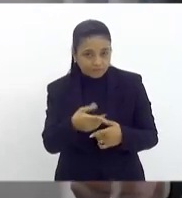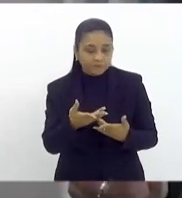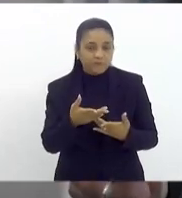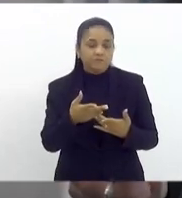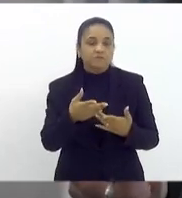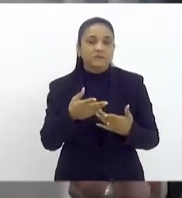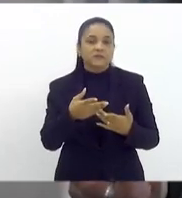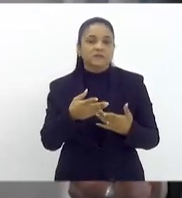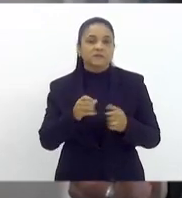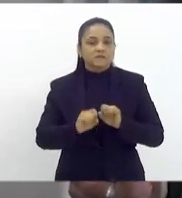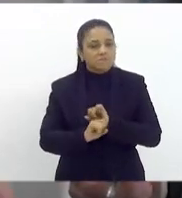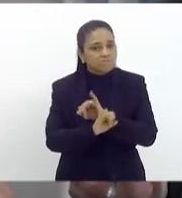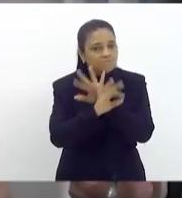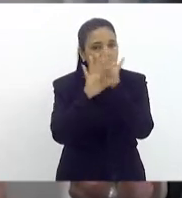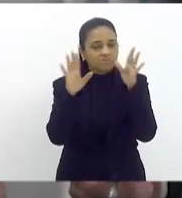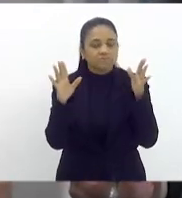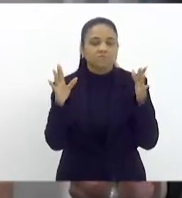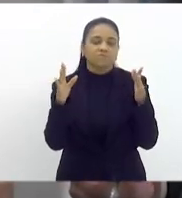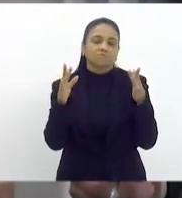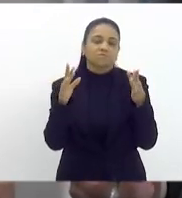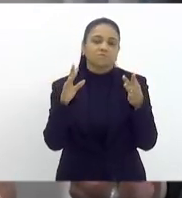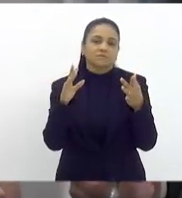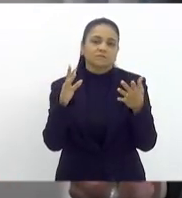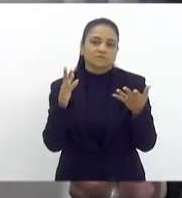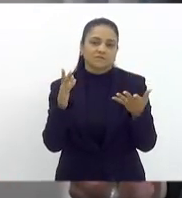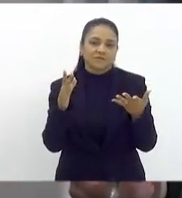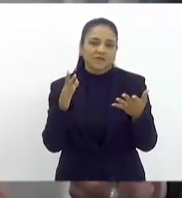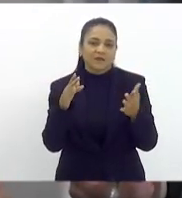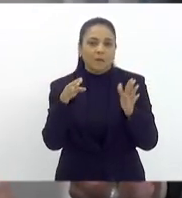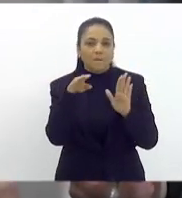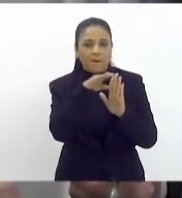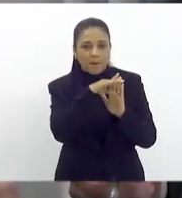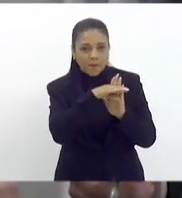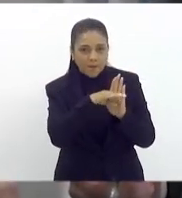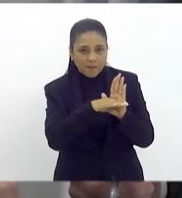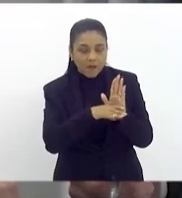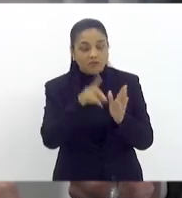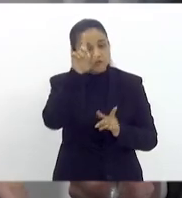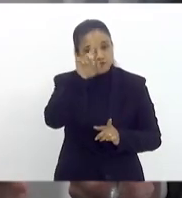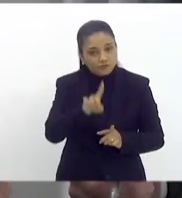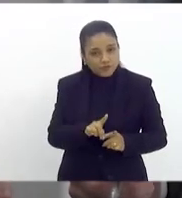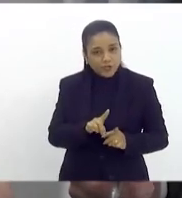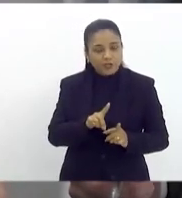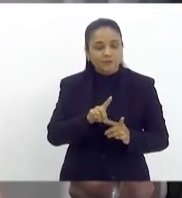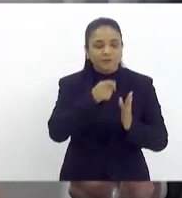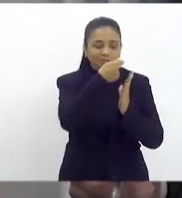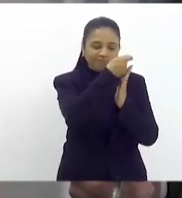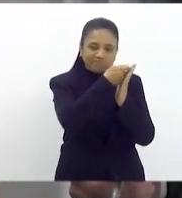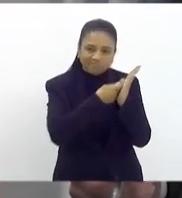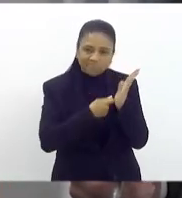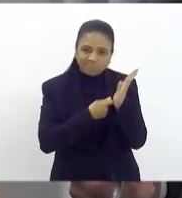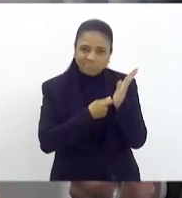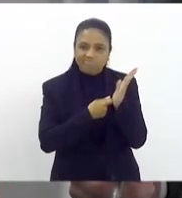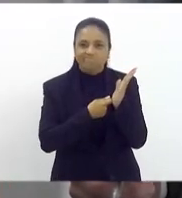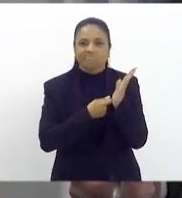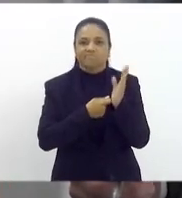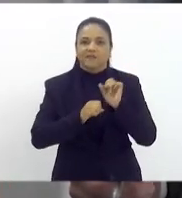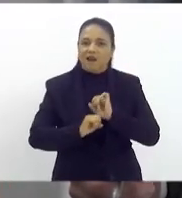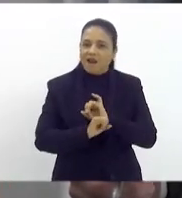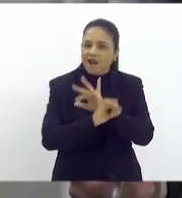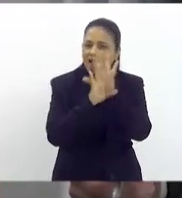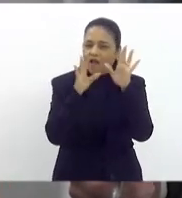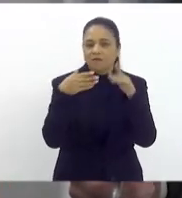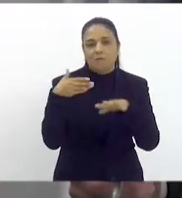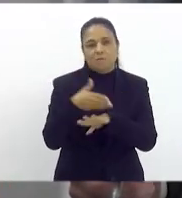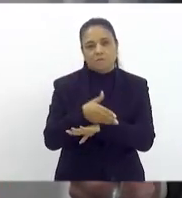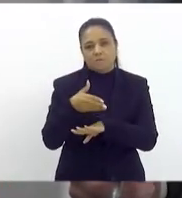pouco desses caminhos feitos pela distribuição de direitos autorais. Eu tenho certeza que vossa